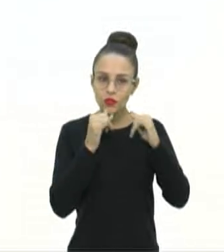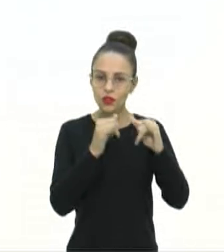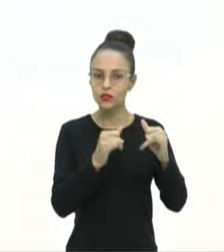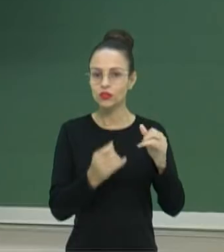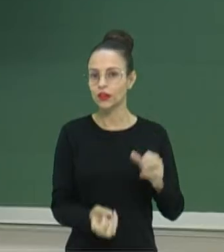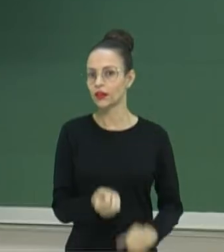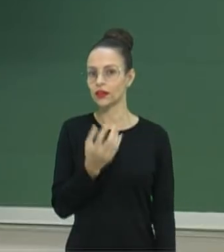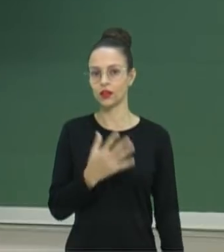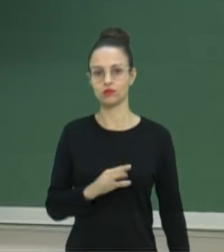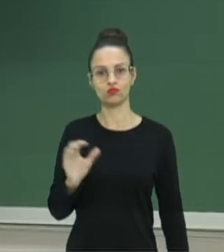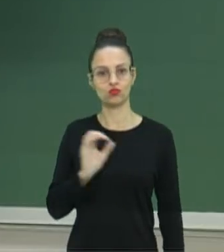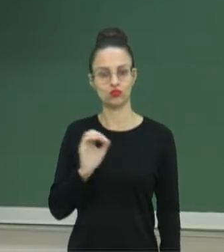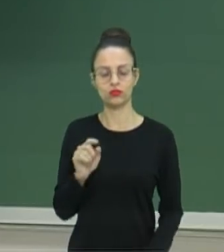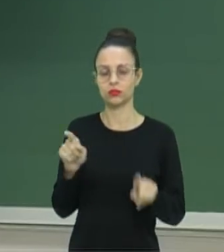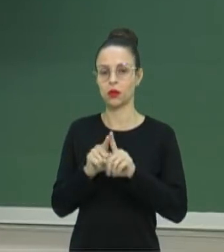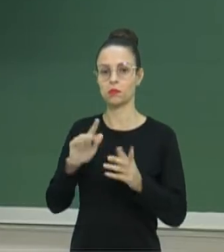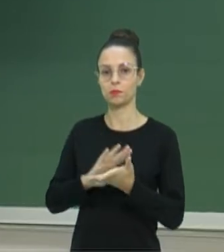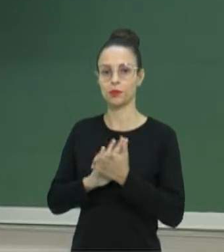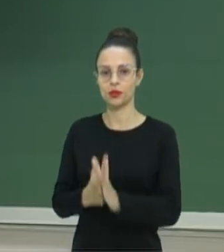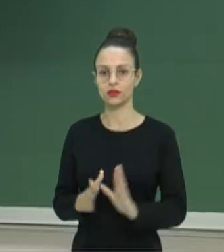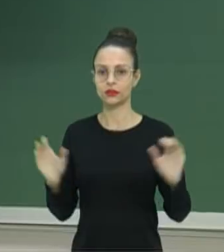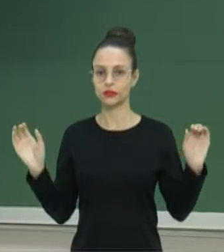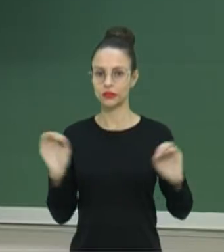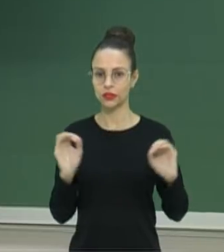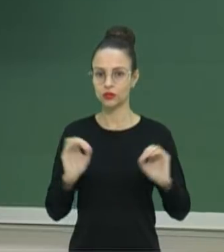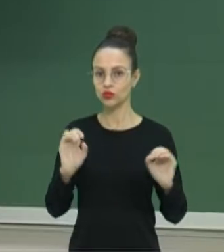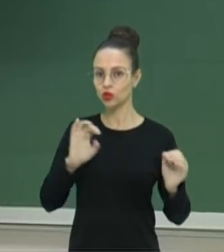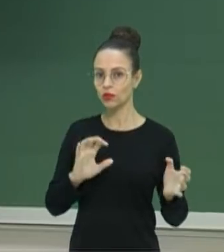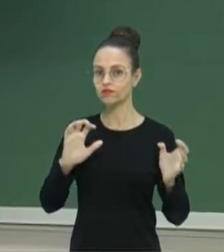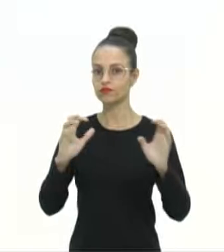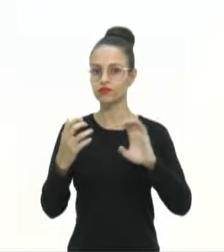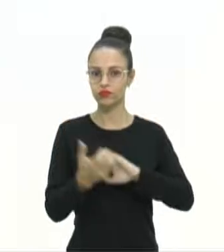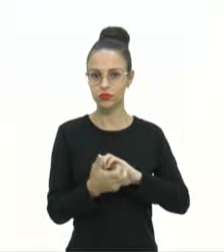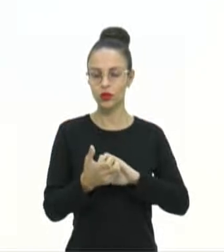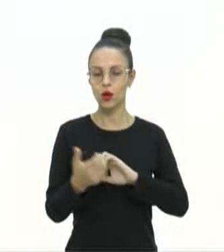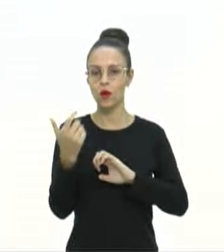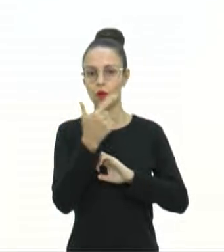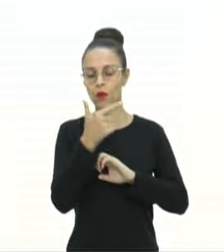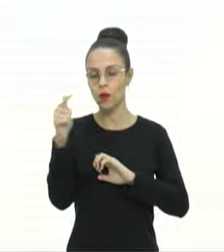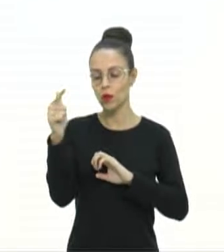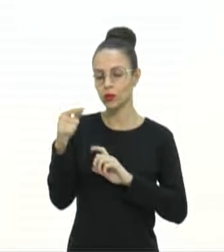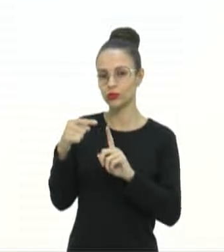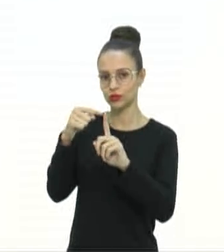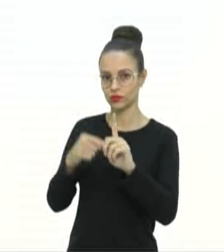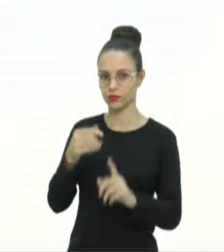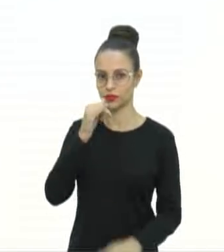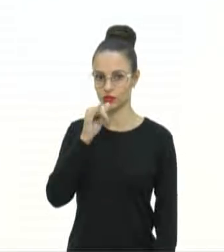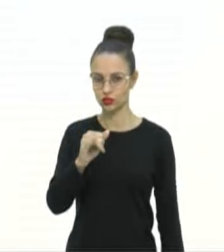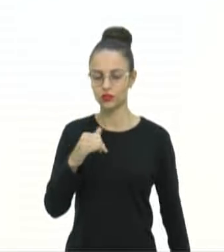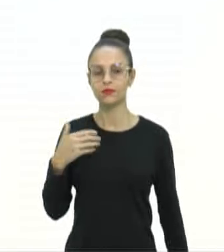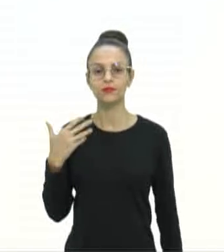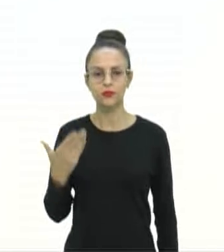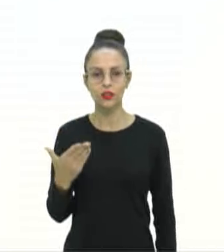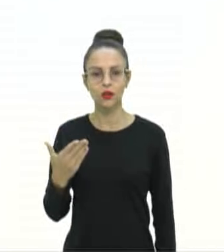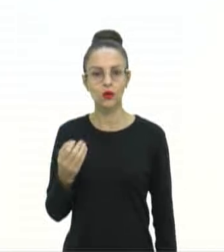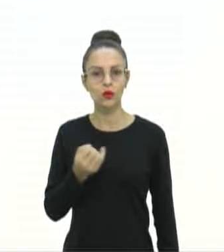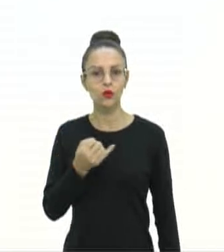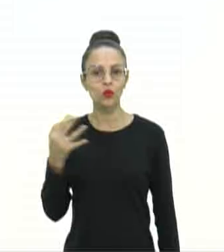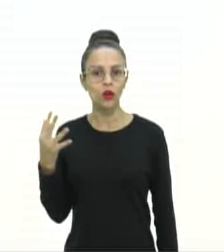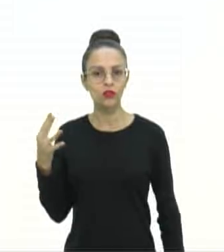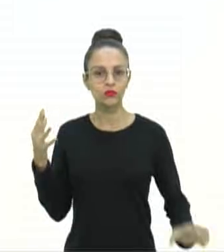se cria e não se destrói, apenas se transforma em outro tipo de energia, em